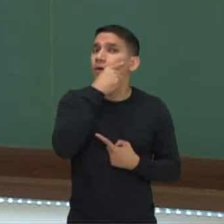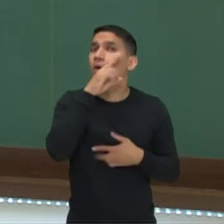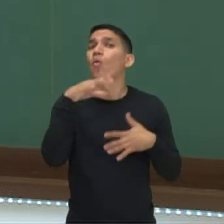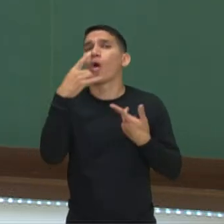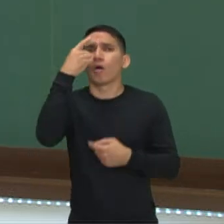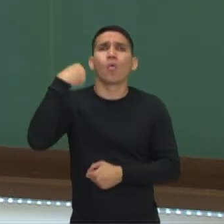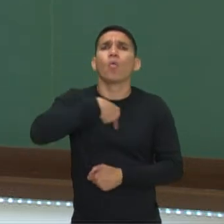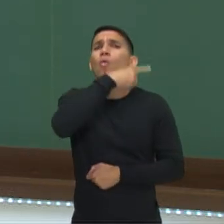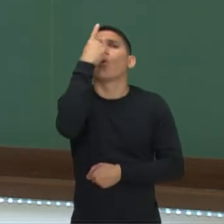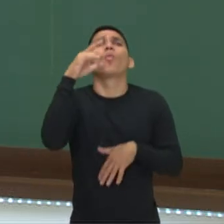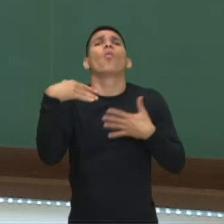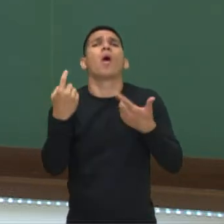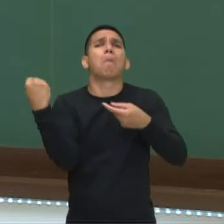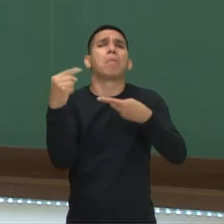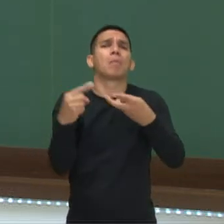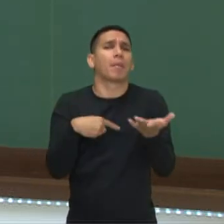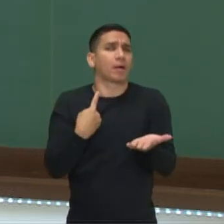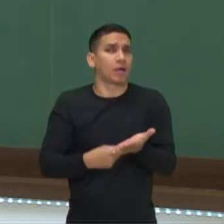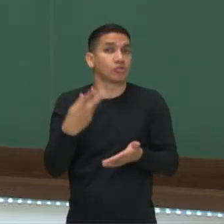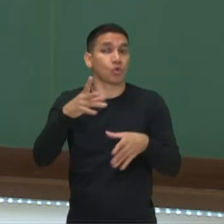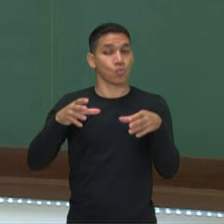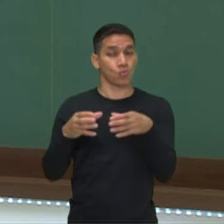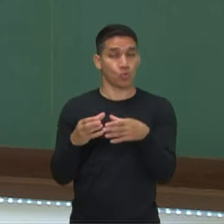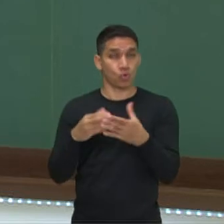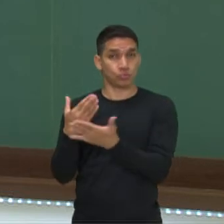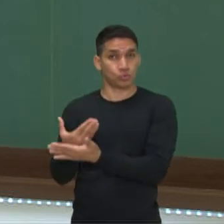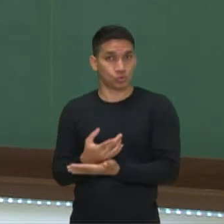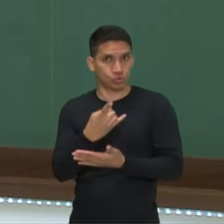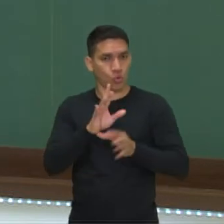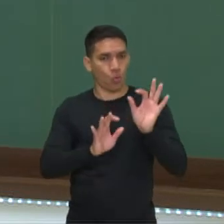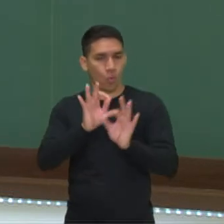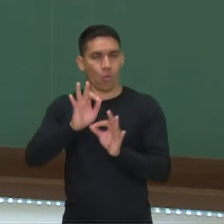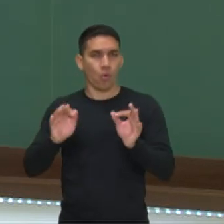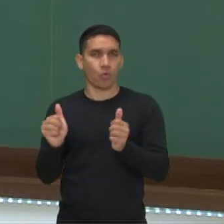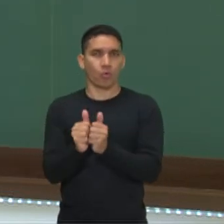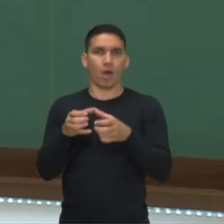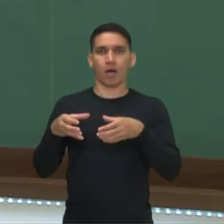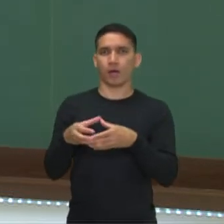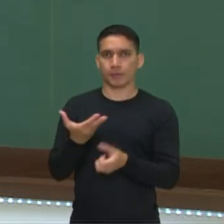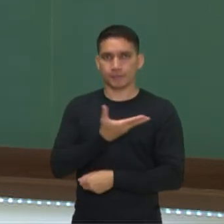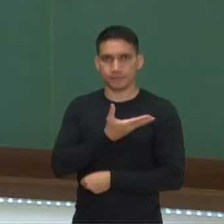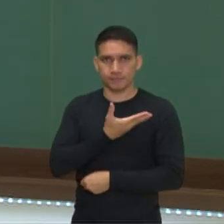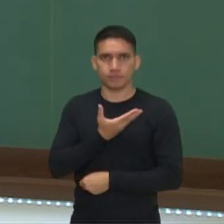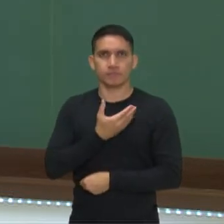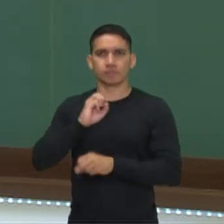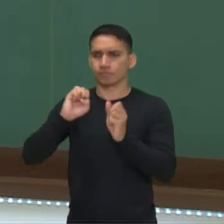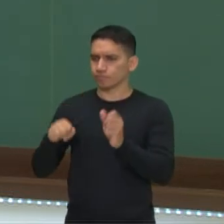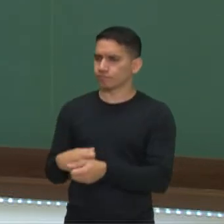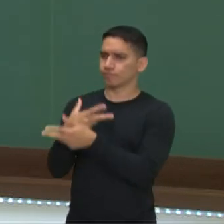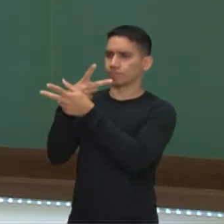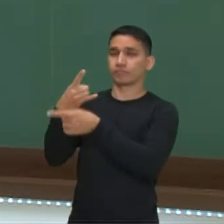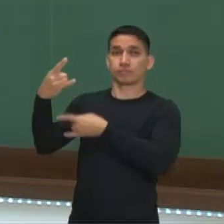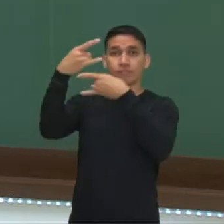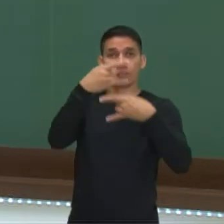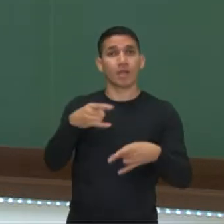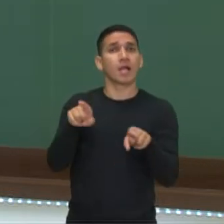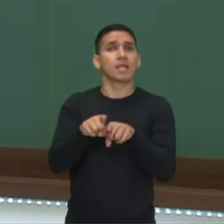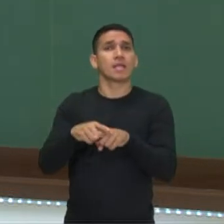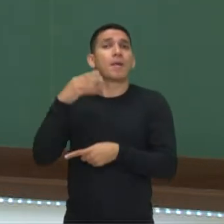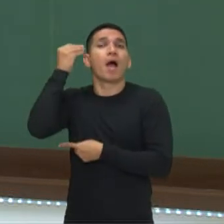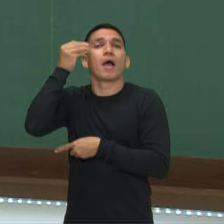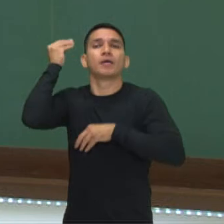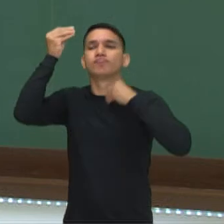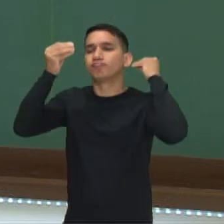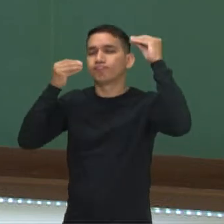para retomar. Teu grupo de estudos que você pode organizar com os teus colegas, né, via Meet e trocar aí as experiências, né,